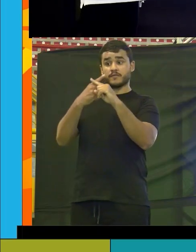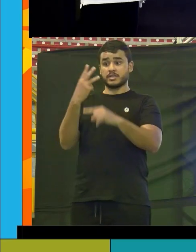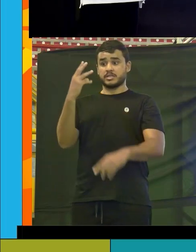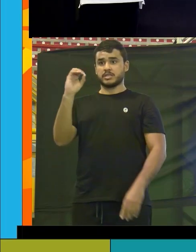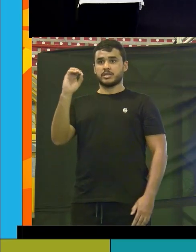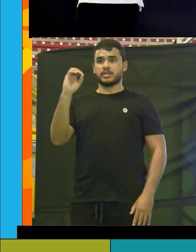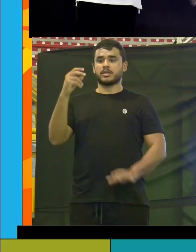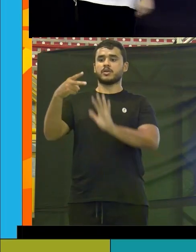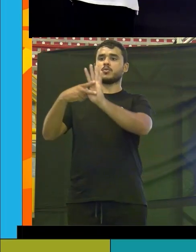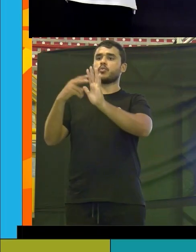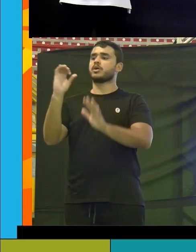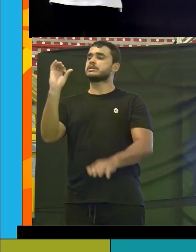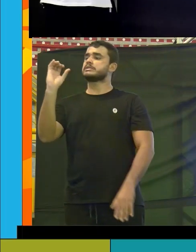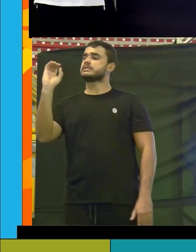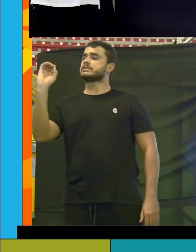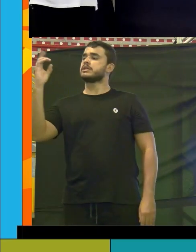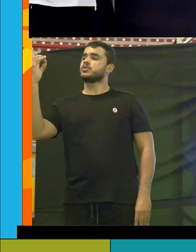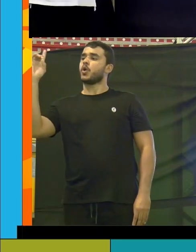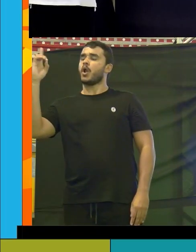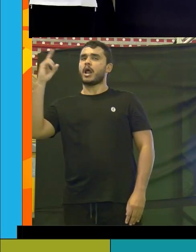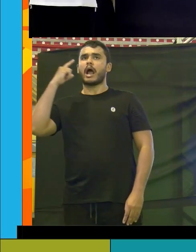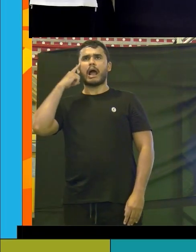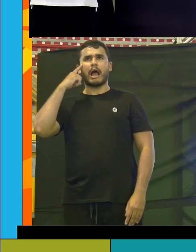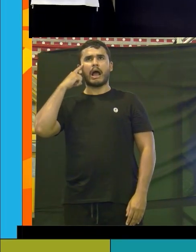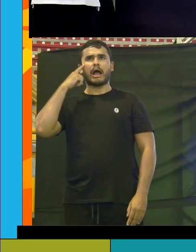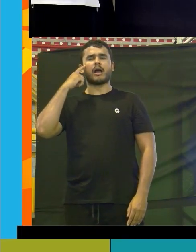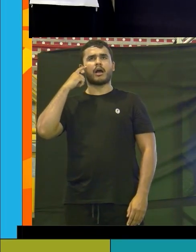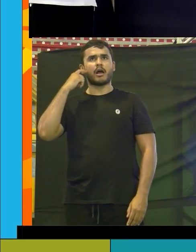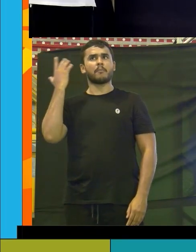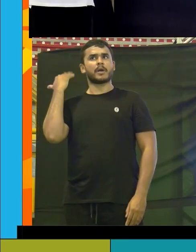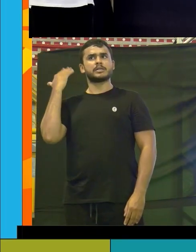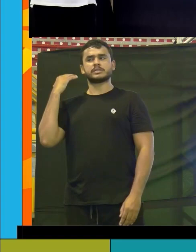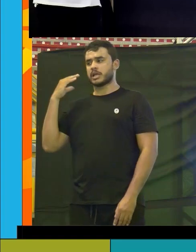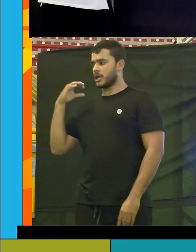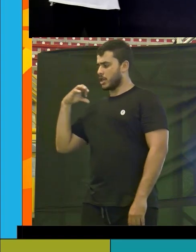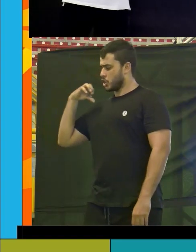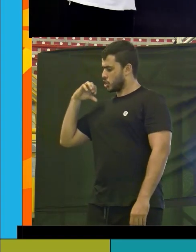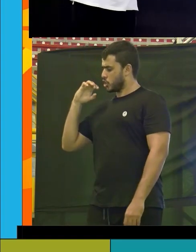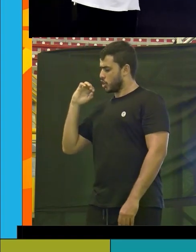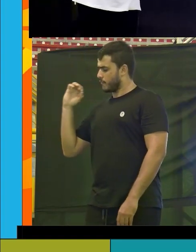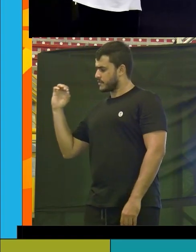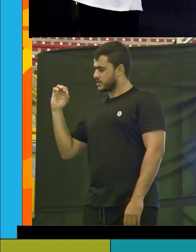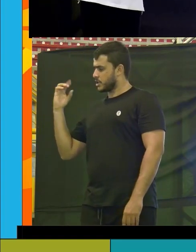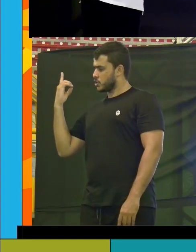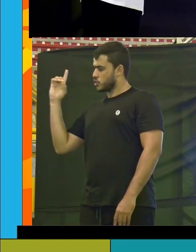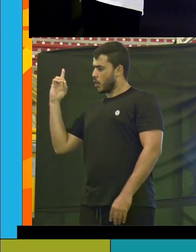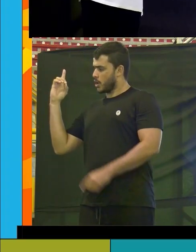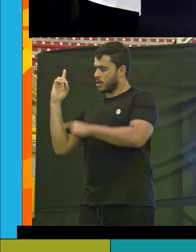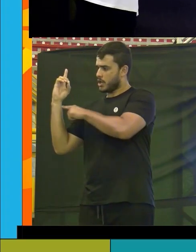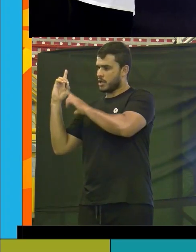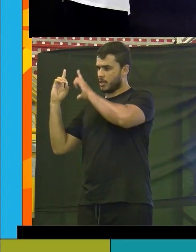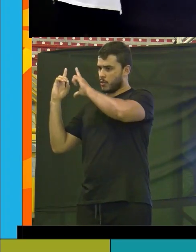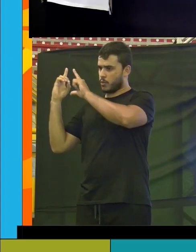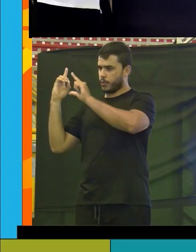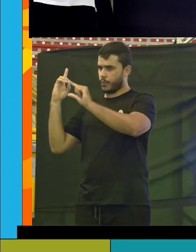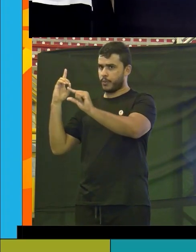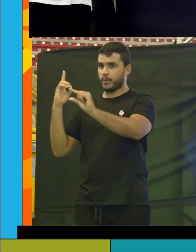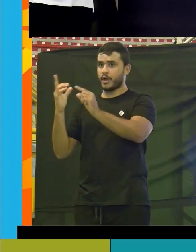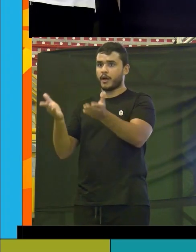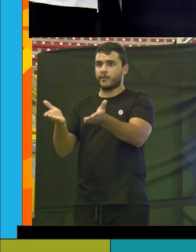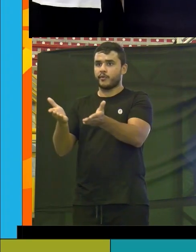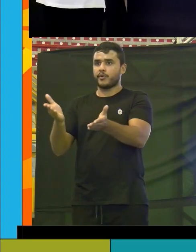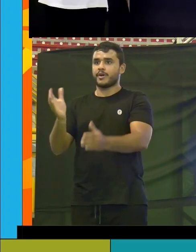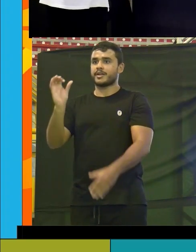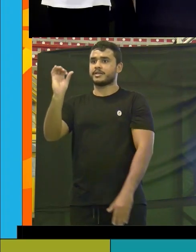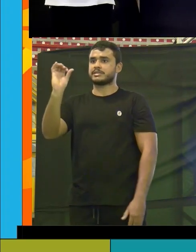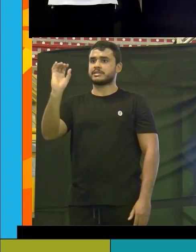que era que você ia ter que fazer para resolver essa questão? Olha o tempo que você ganhou. E eu estou sempre batendo na